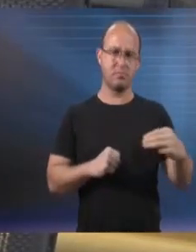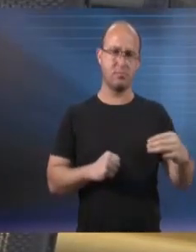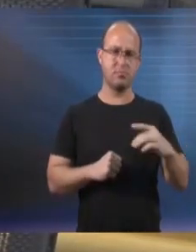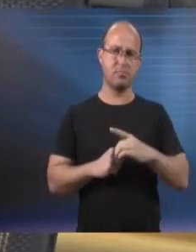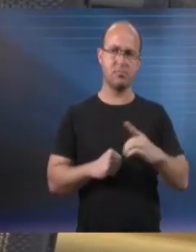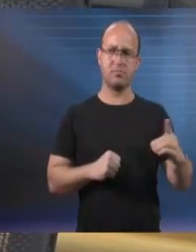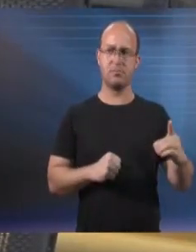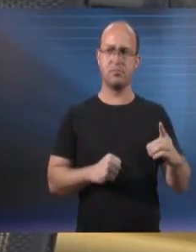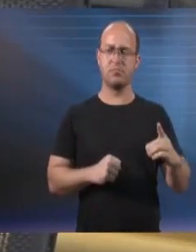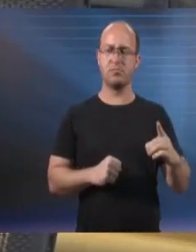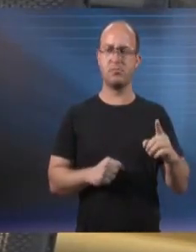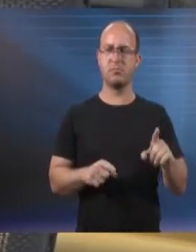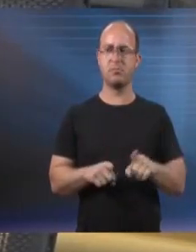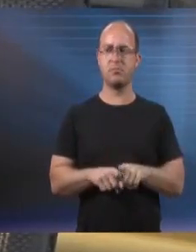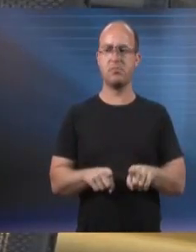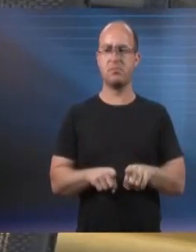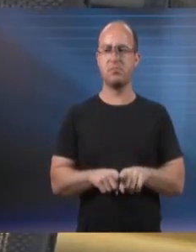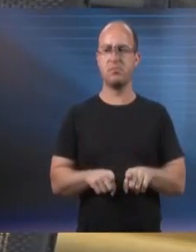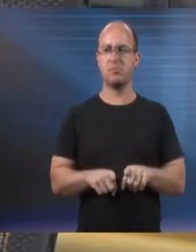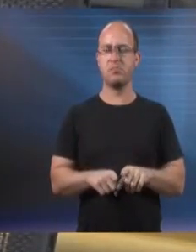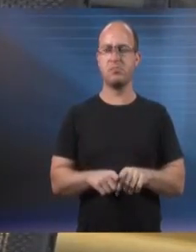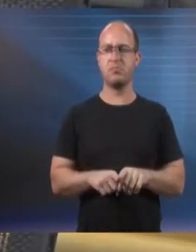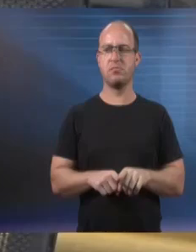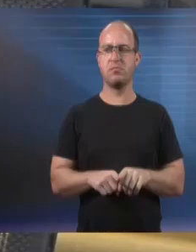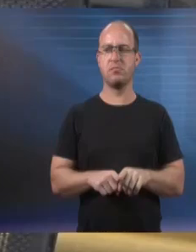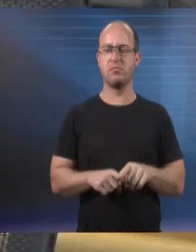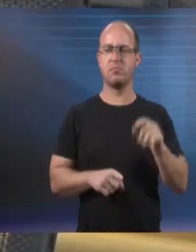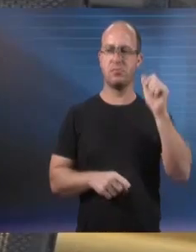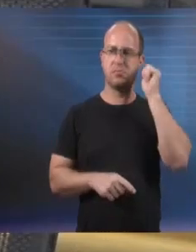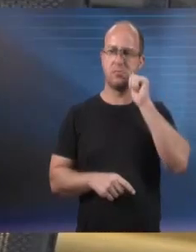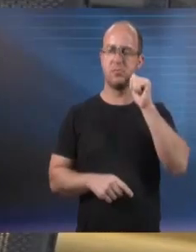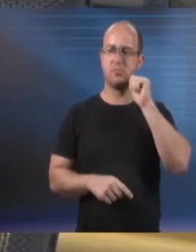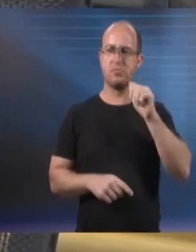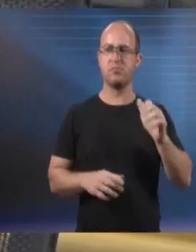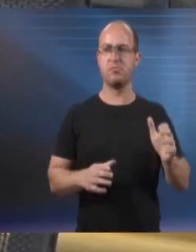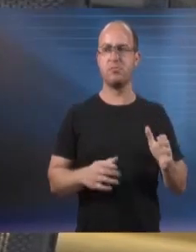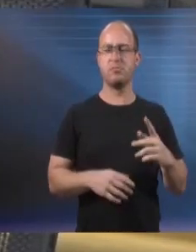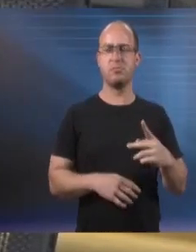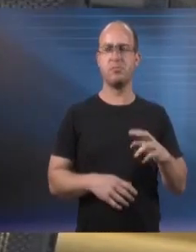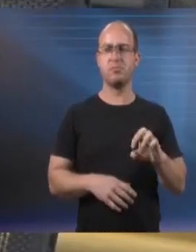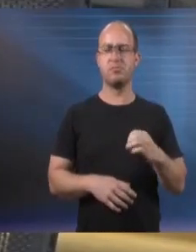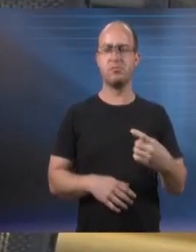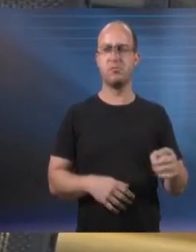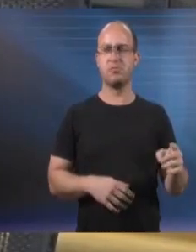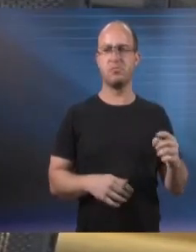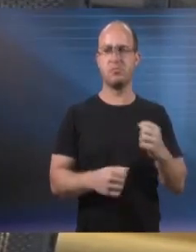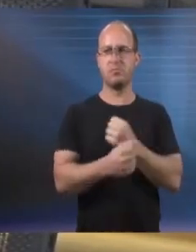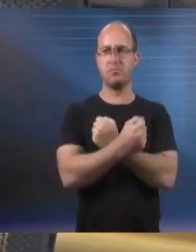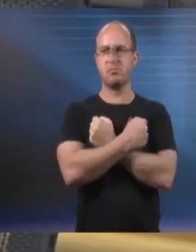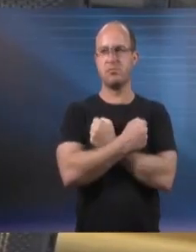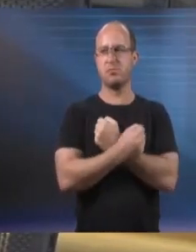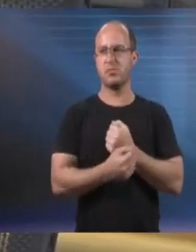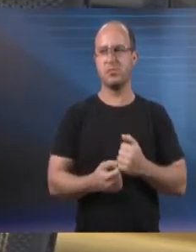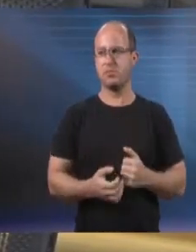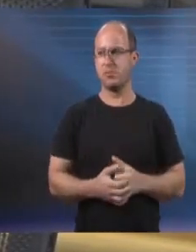doutorado e também com as mulheres na percussão, deixo aqui o abraço.